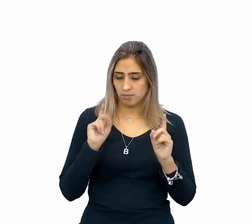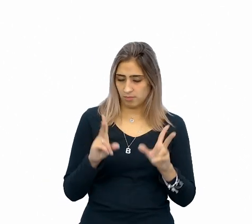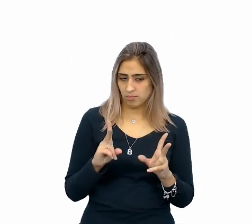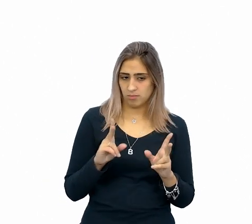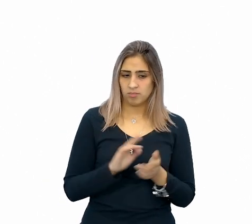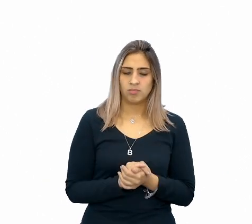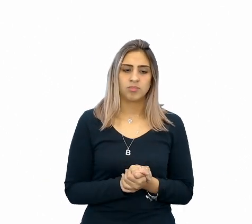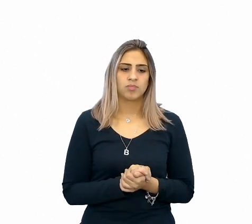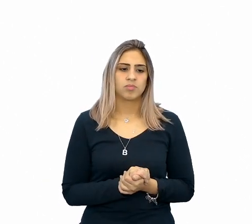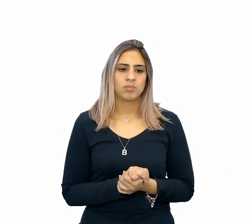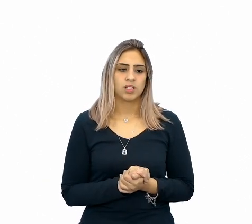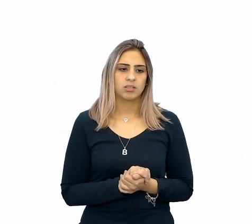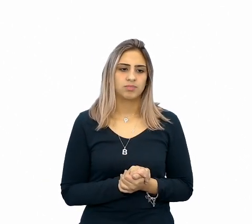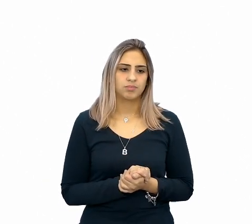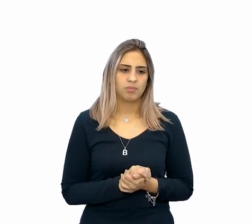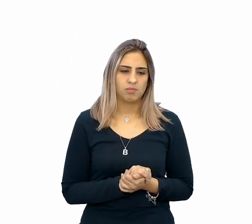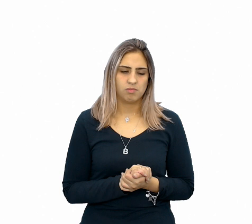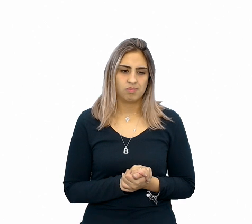E